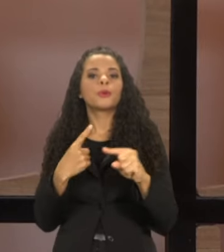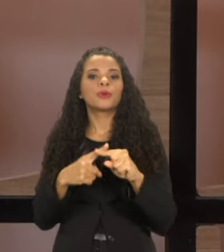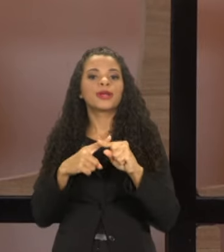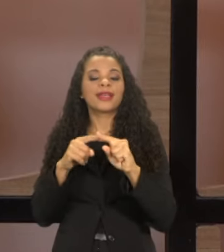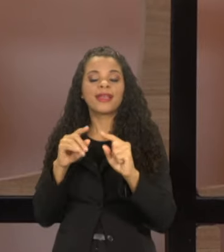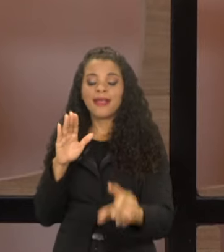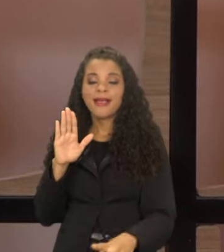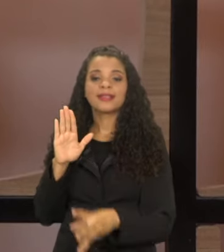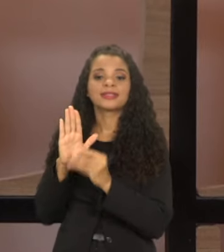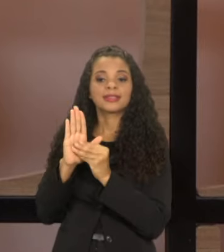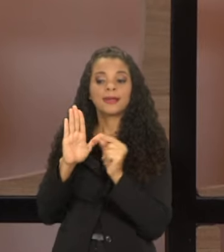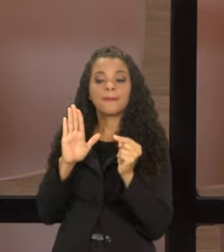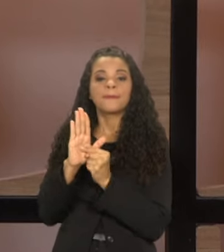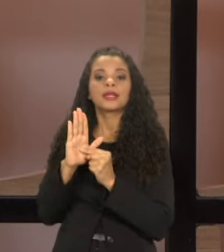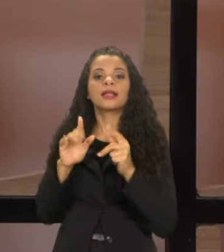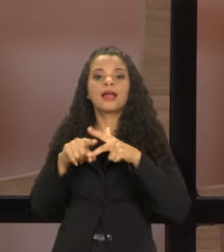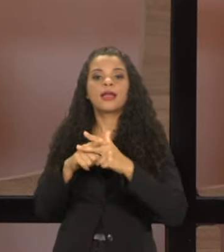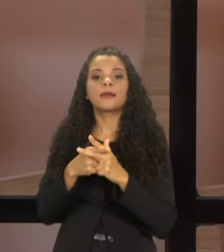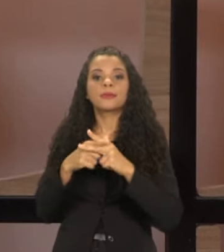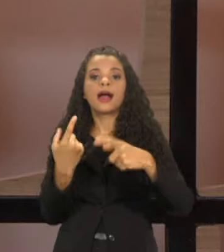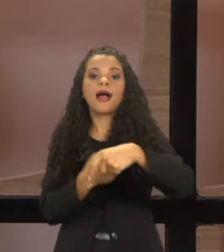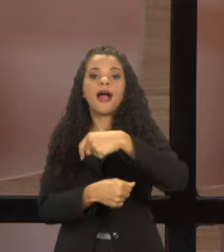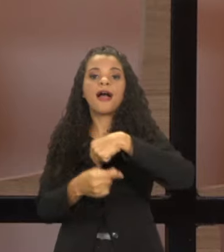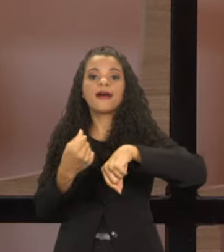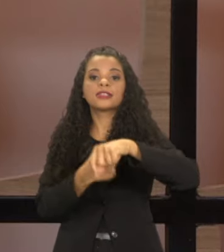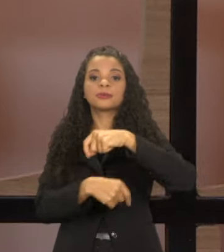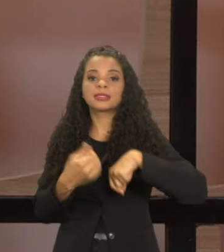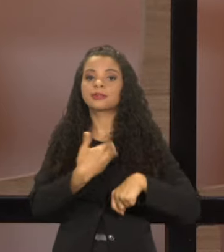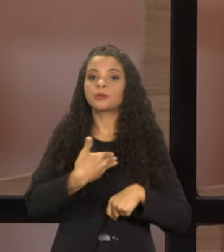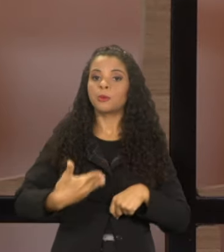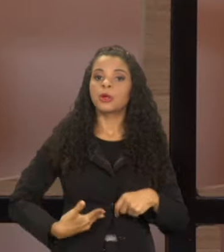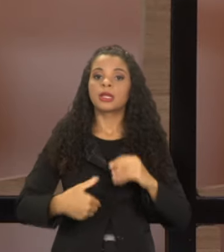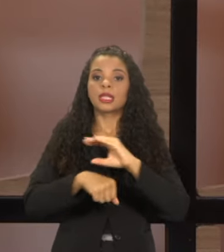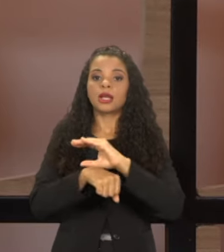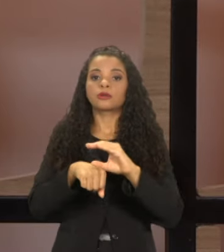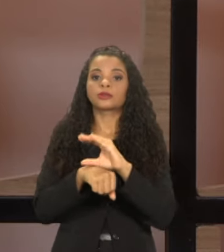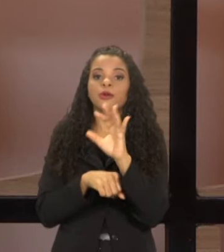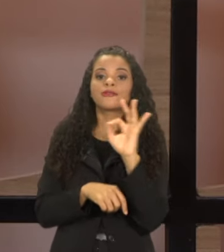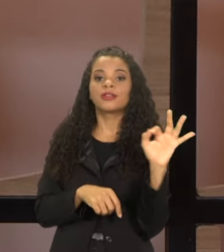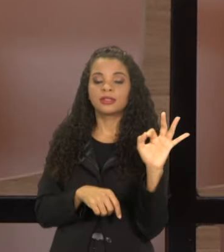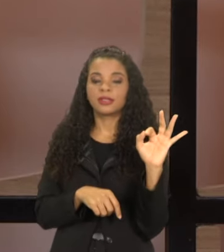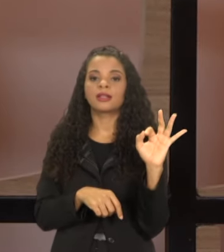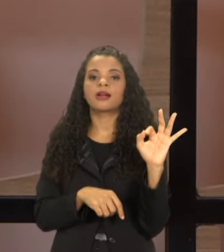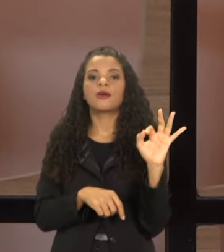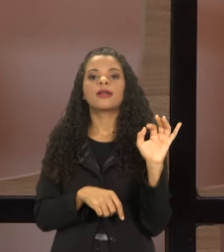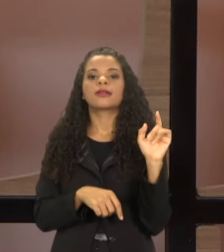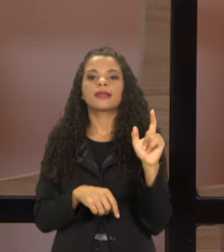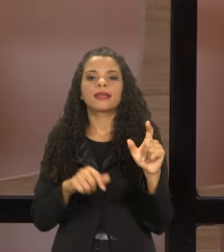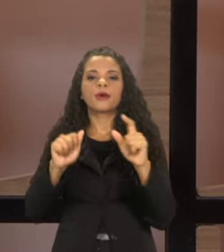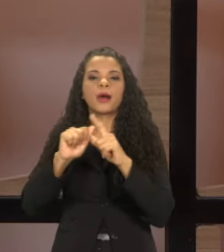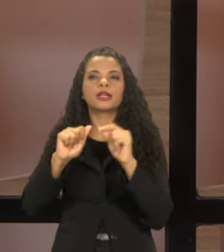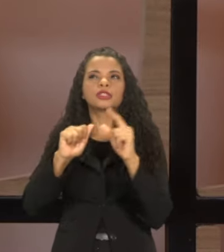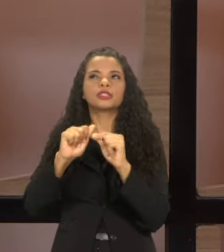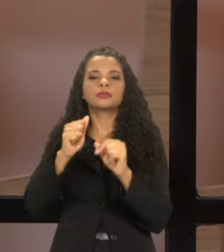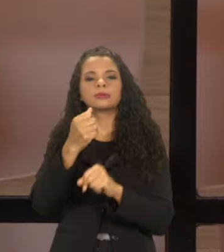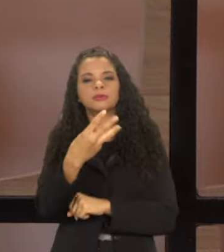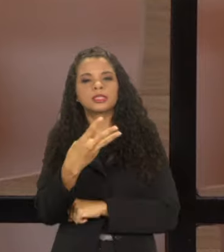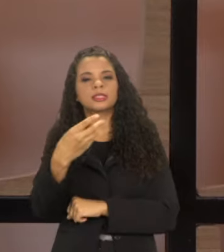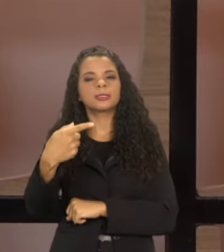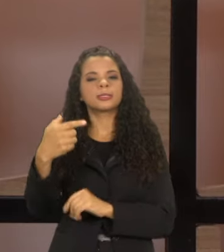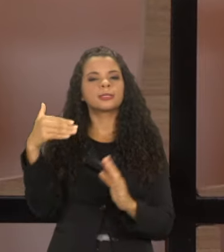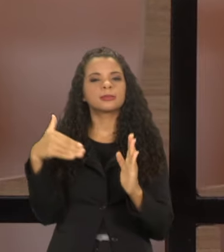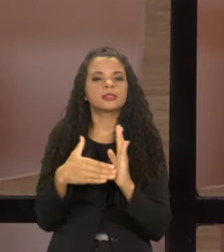da parte da administração pública na Constituição Federal, que vai do artigo 37 até o 40 e pouco